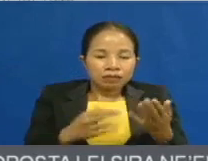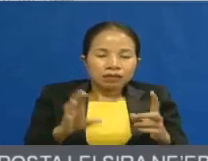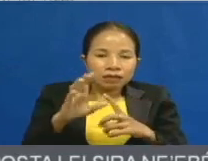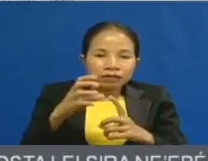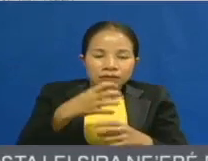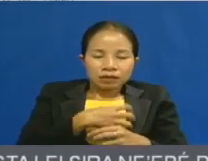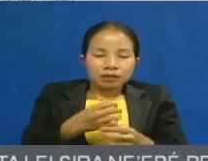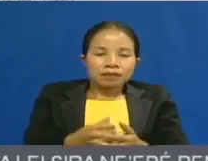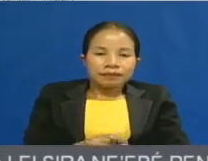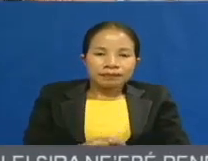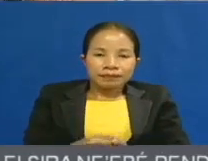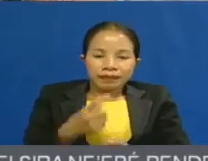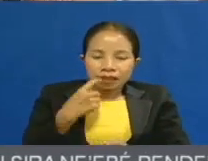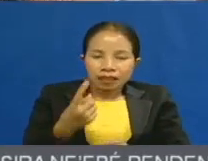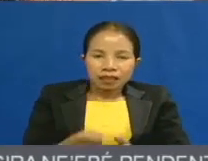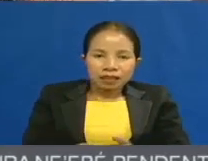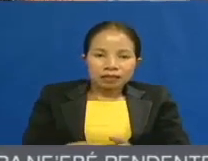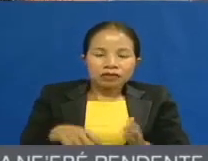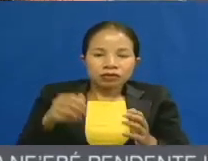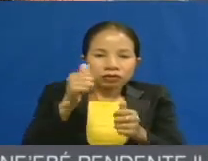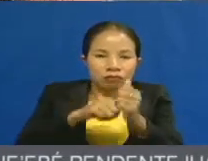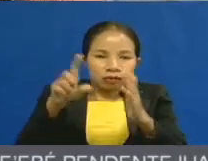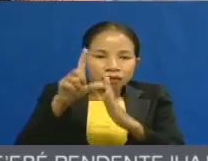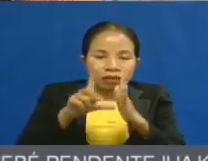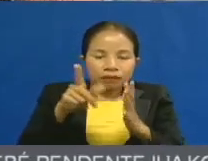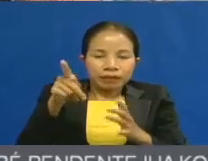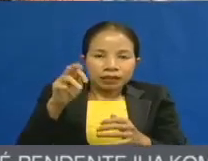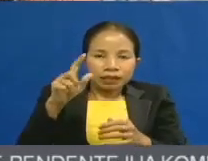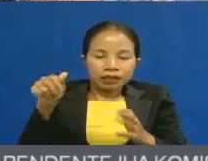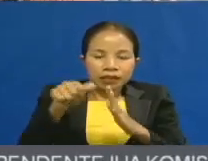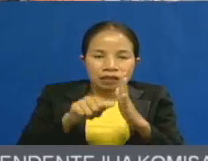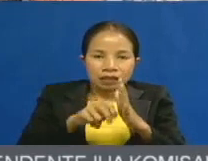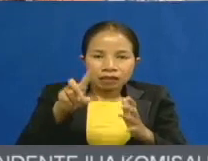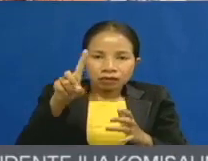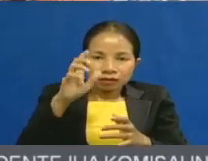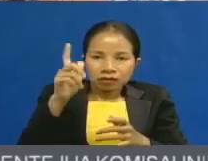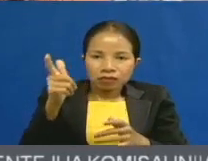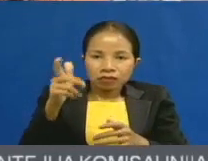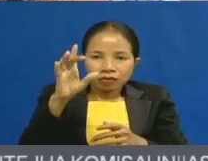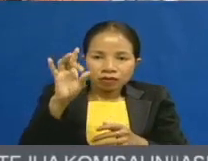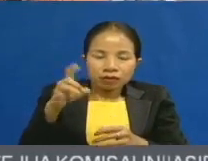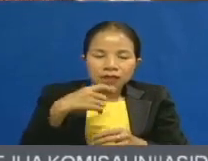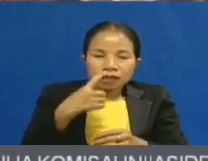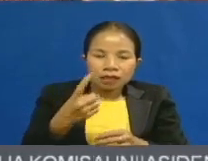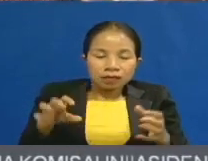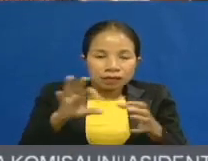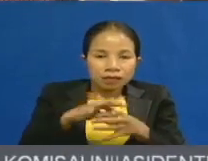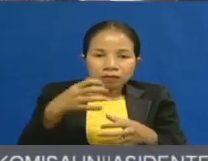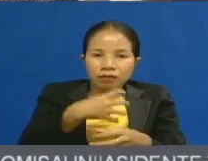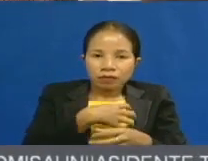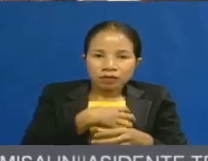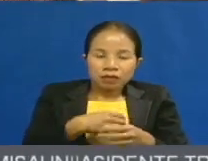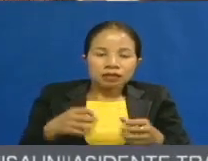Superintendente-chefe Arquiminho Ramos argumenta. Tuir lei orgânica penitele, artigo atuzida Ruanulo Resengualu Hateteng, membro polícia